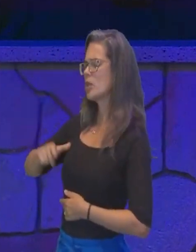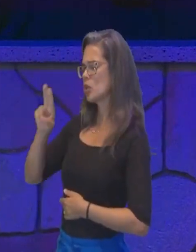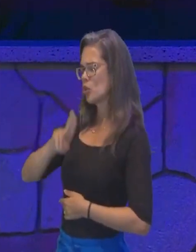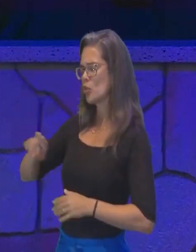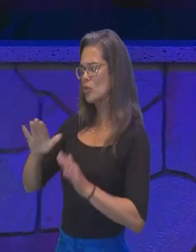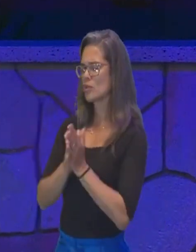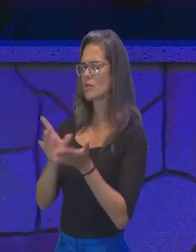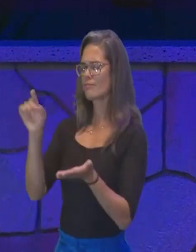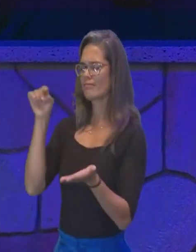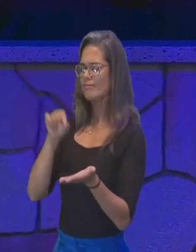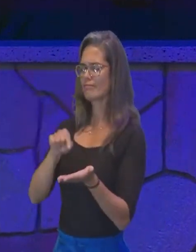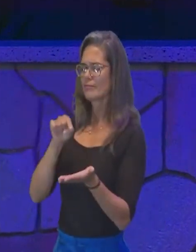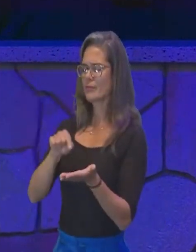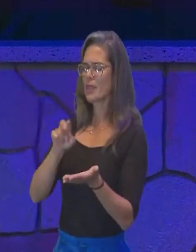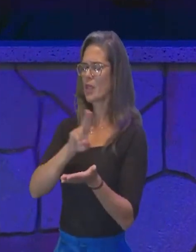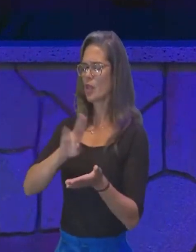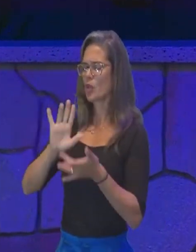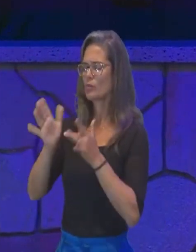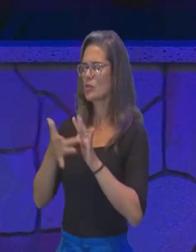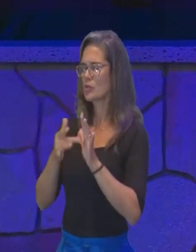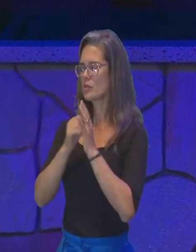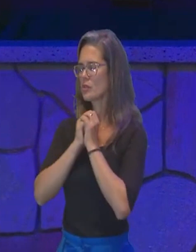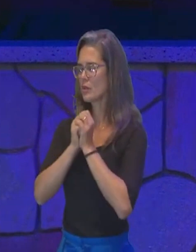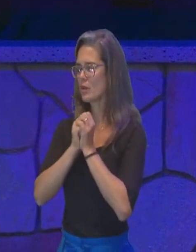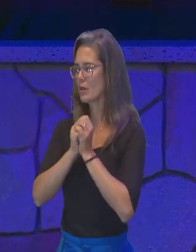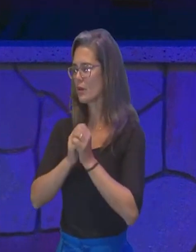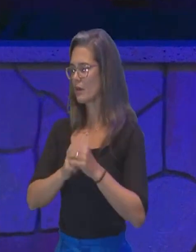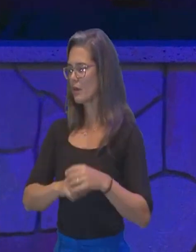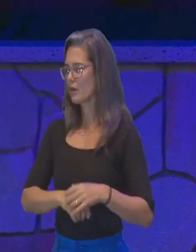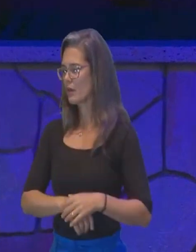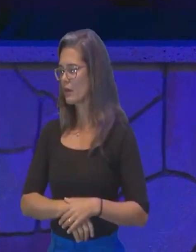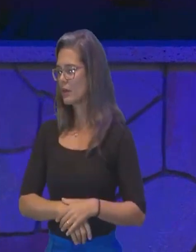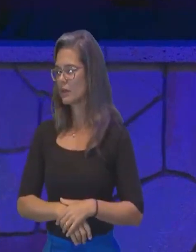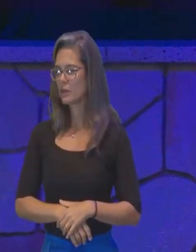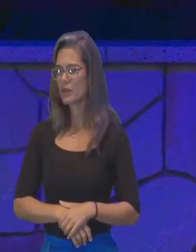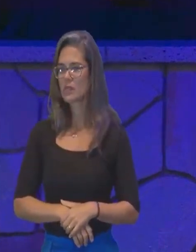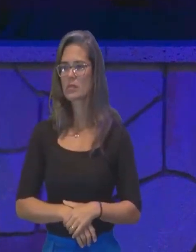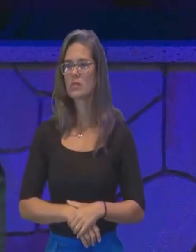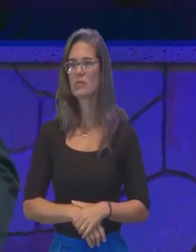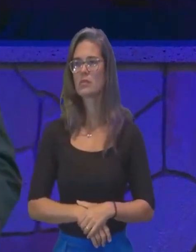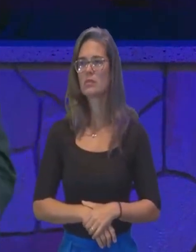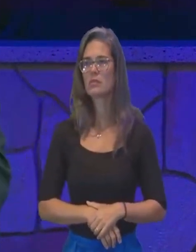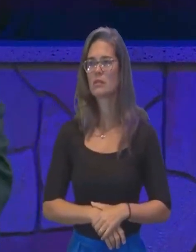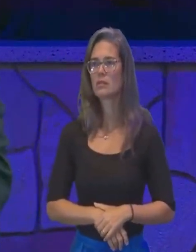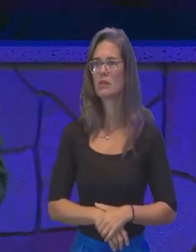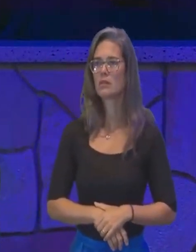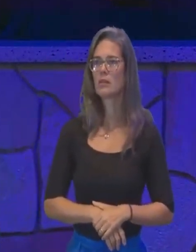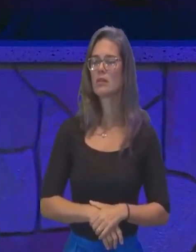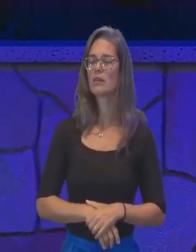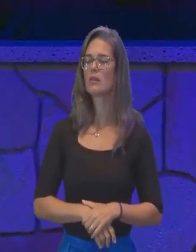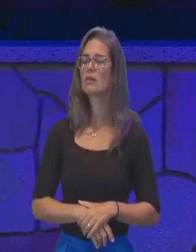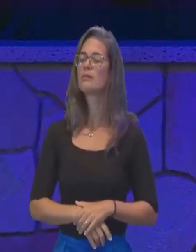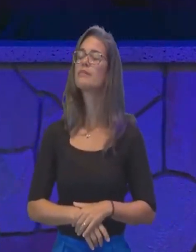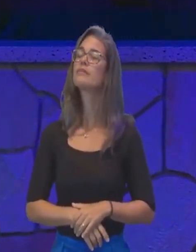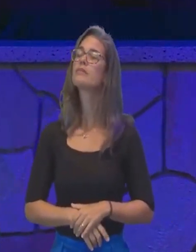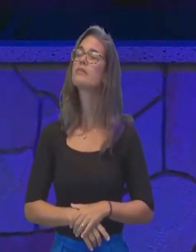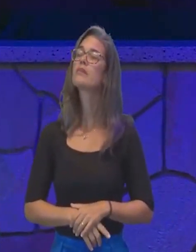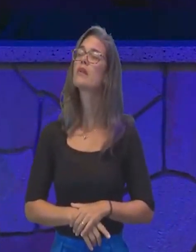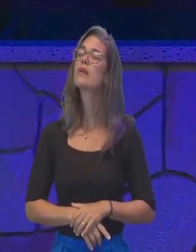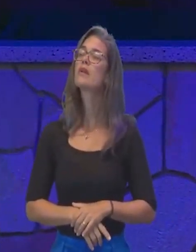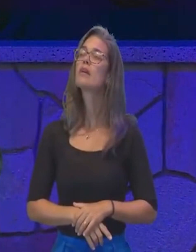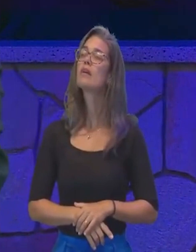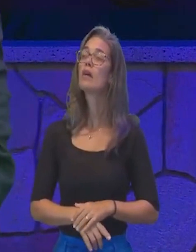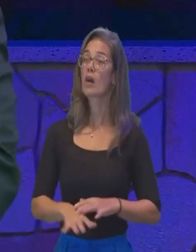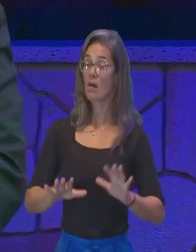tua bendita palavra, em nome de Jesus. Meus amados irmãos, nós somos afetados pelo meio em